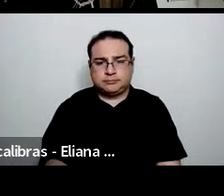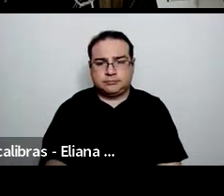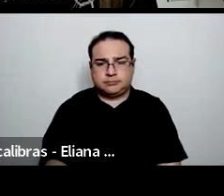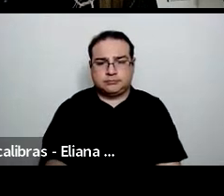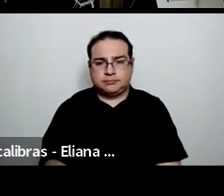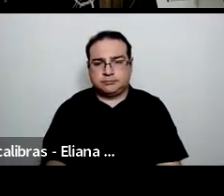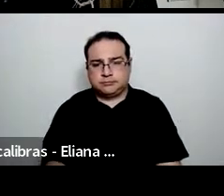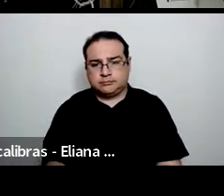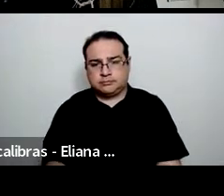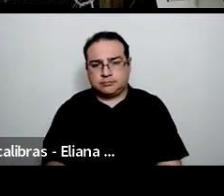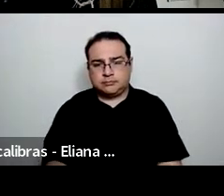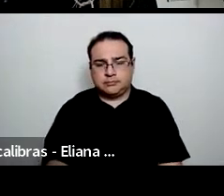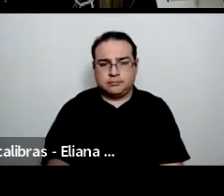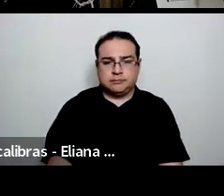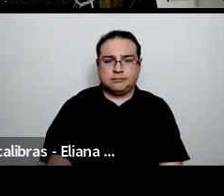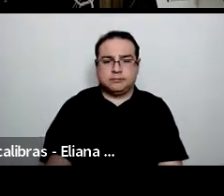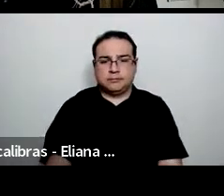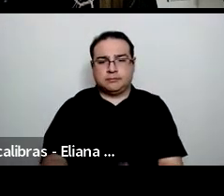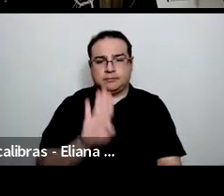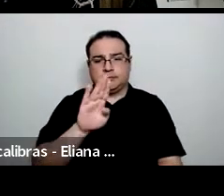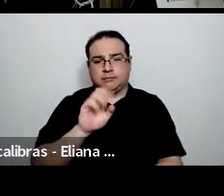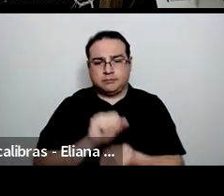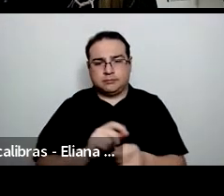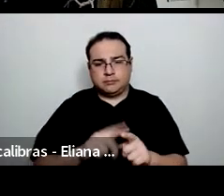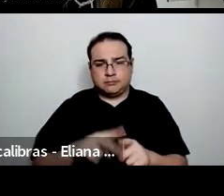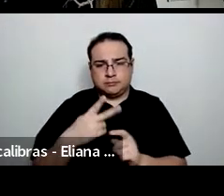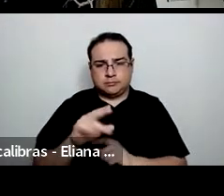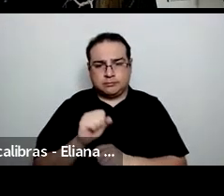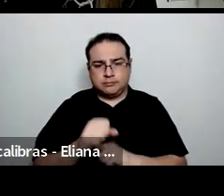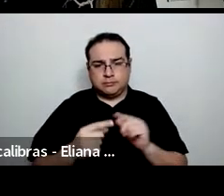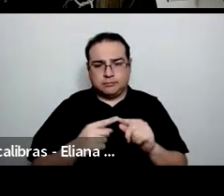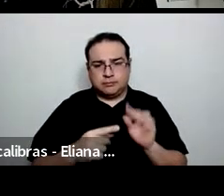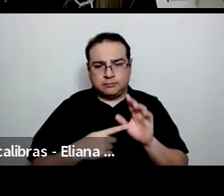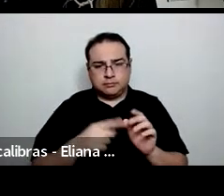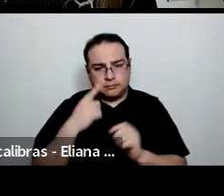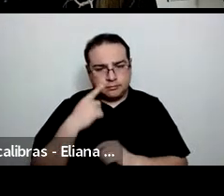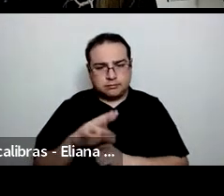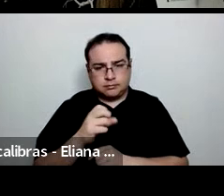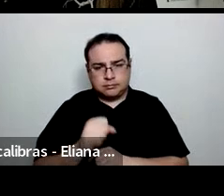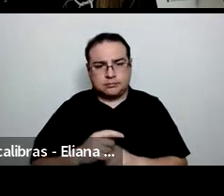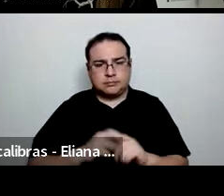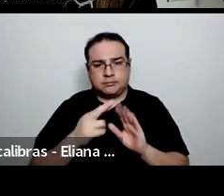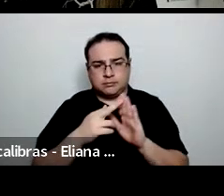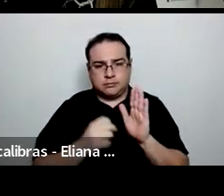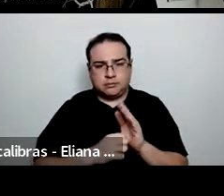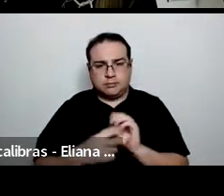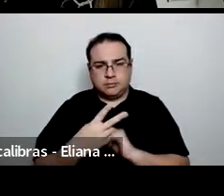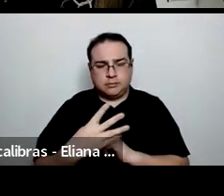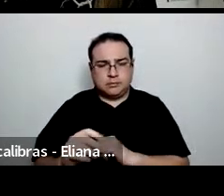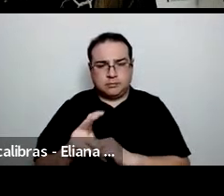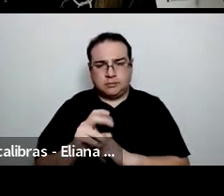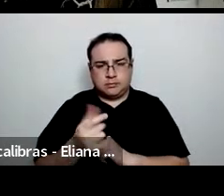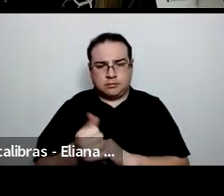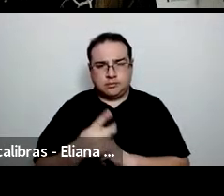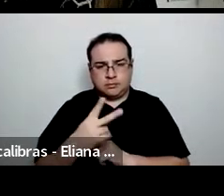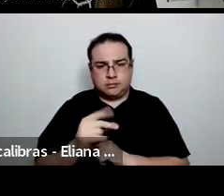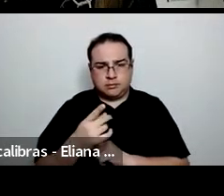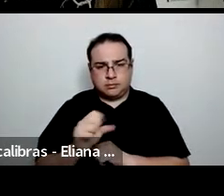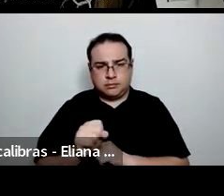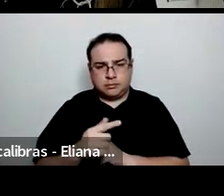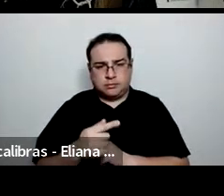a alínea B combinada com artigos 283 o primeiro e achou 87 da resolução 23553/2017